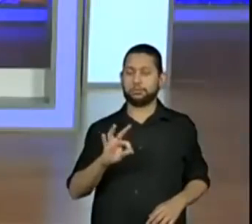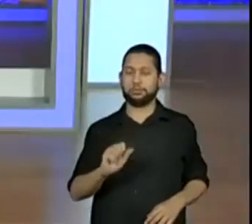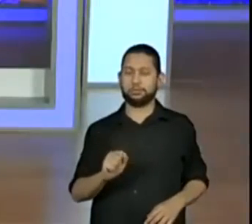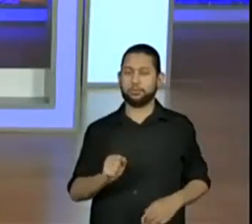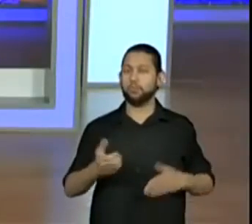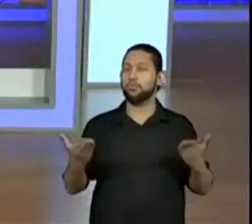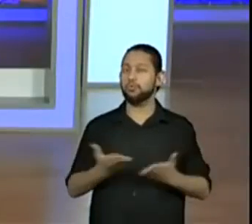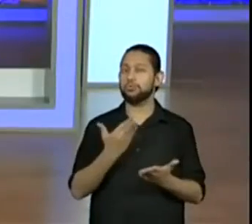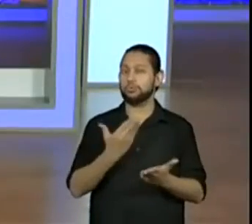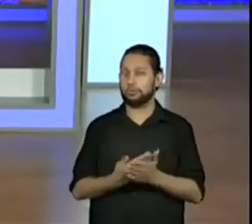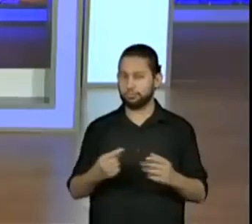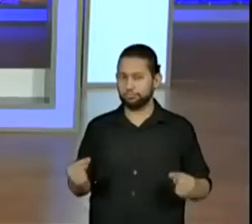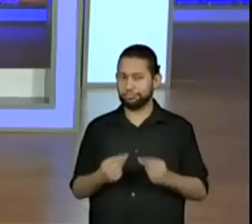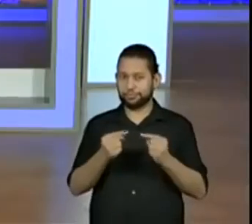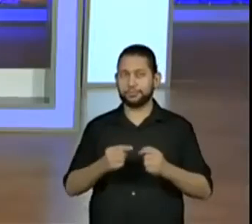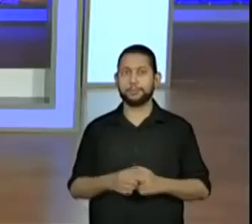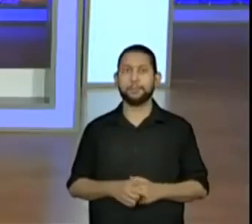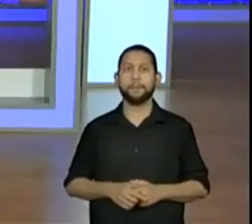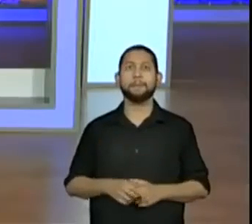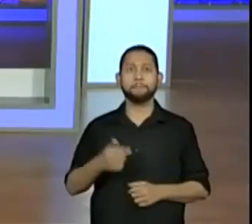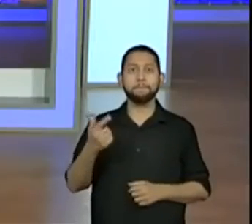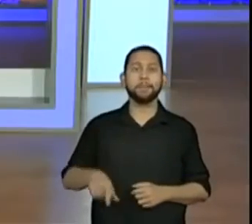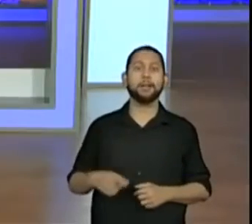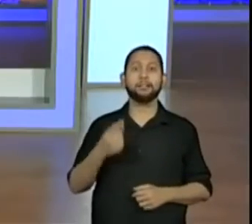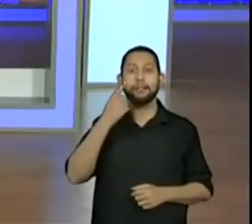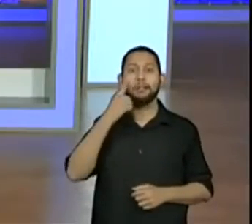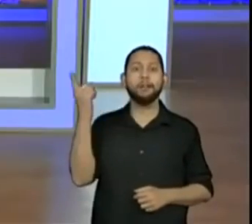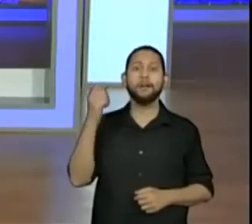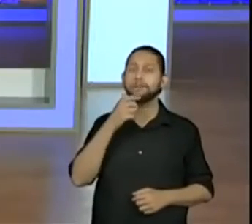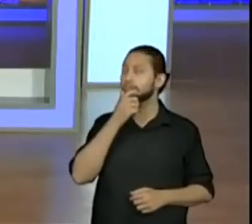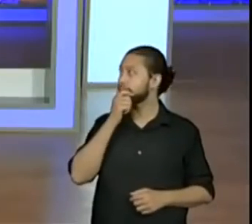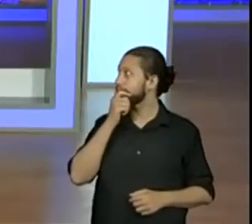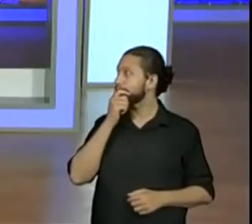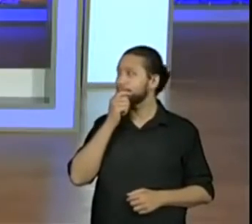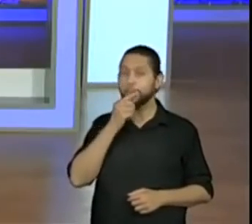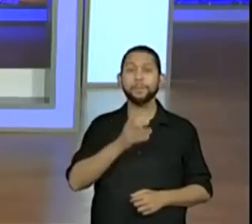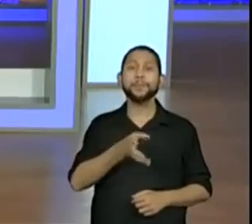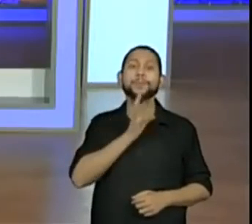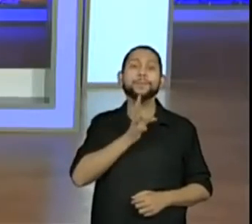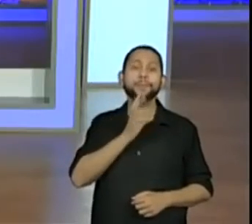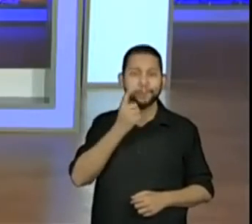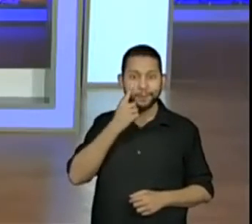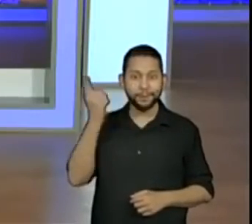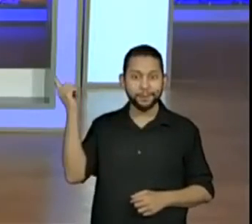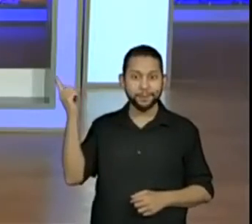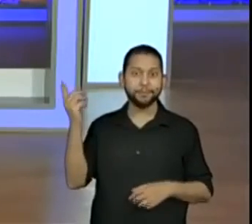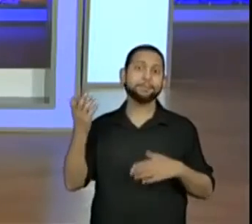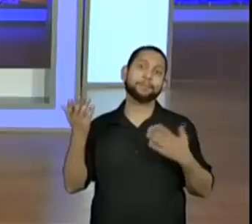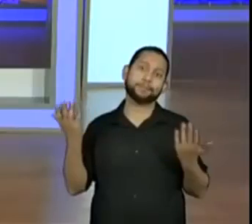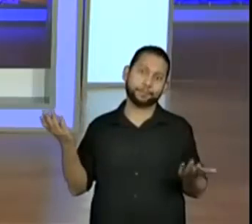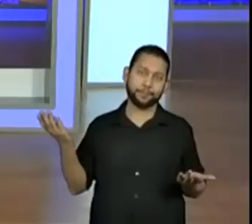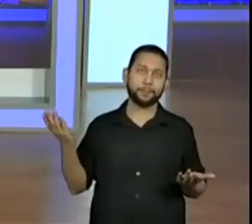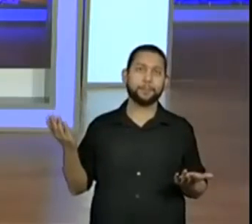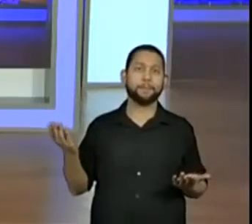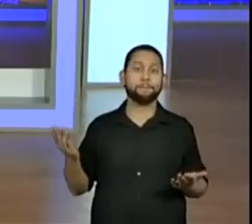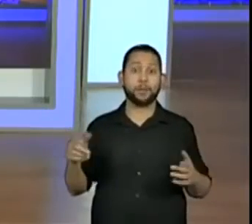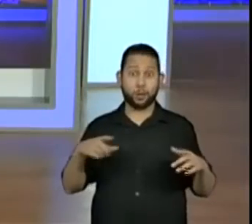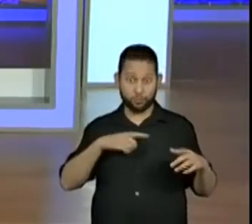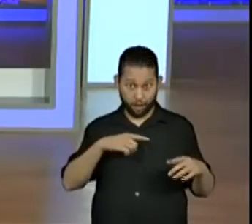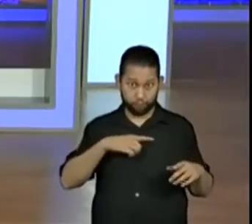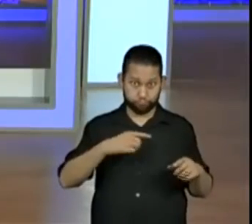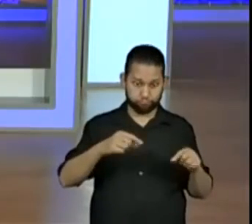vou adiantar e eu quero que vocês pensem que PR imagem